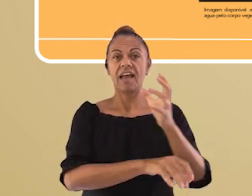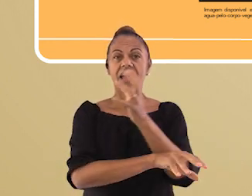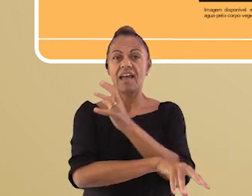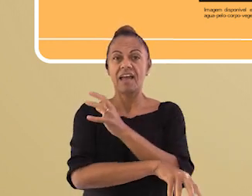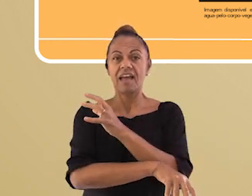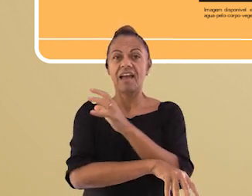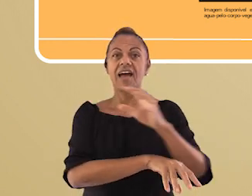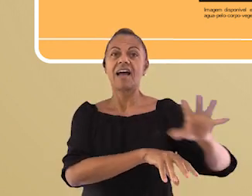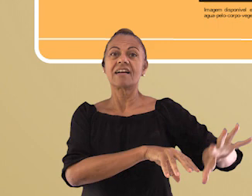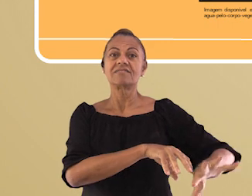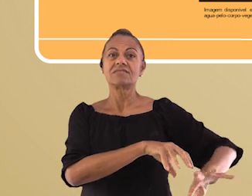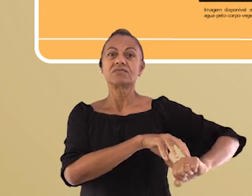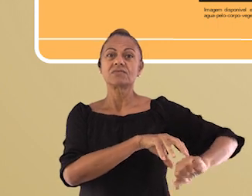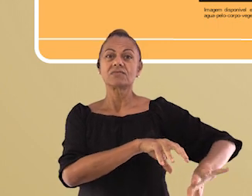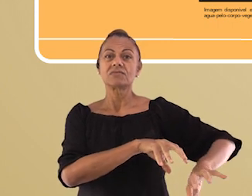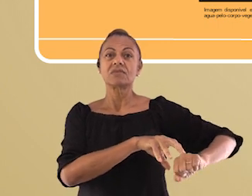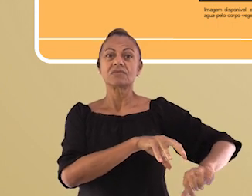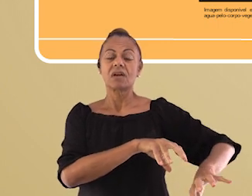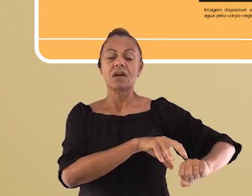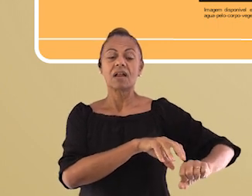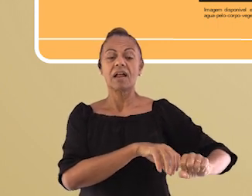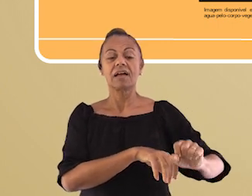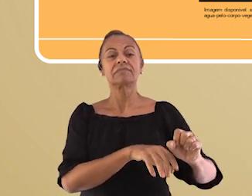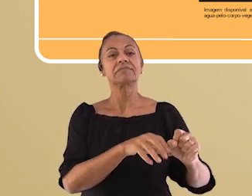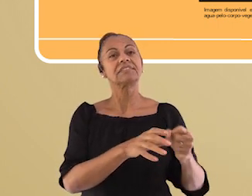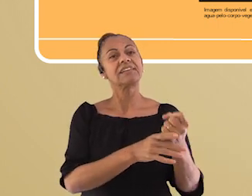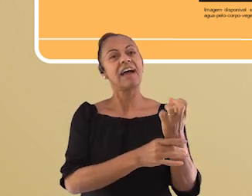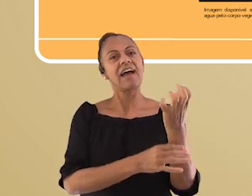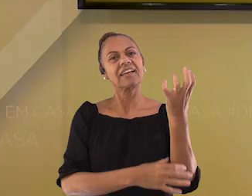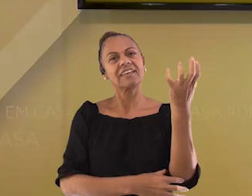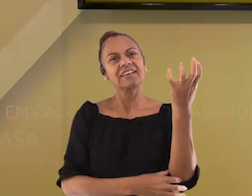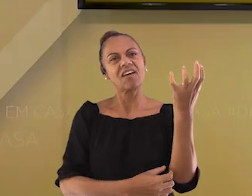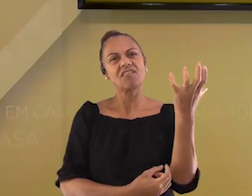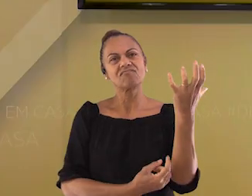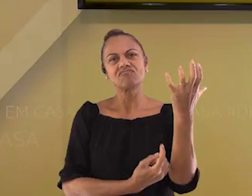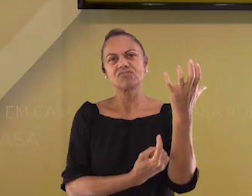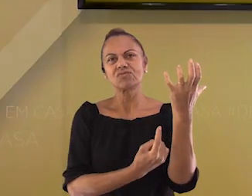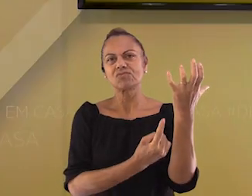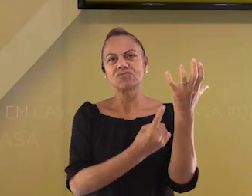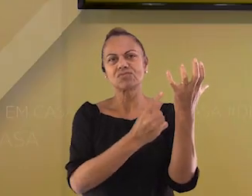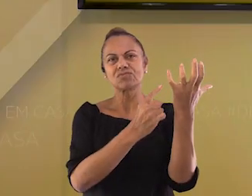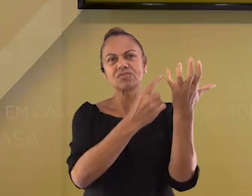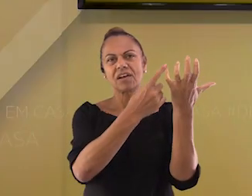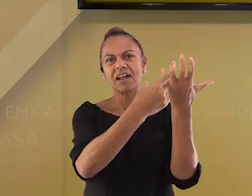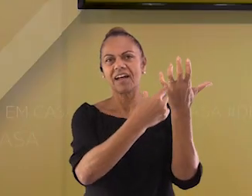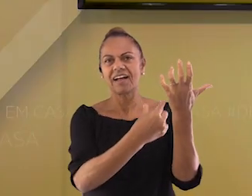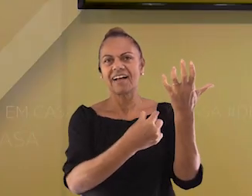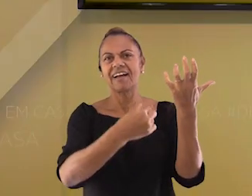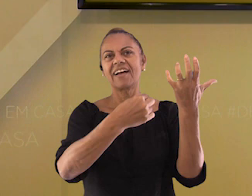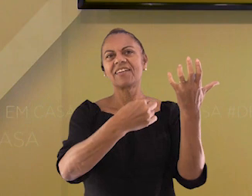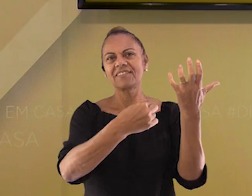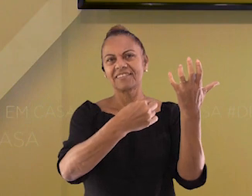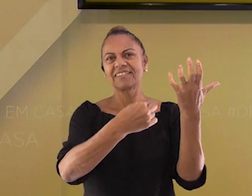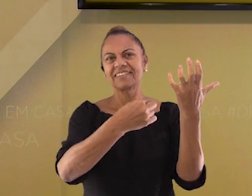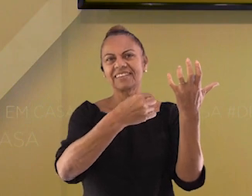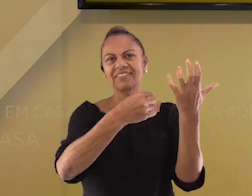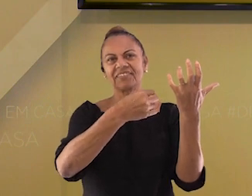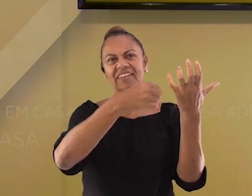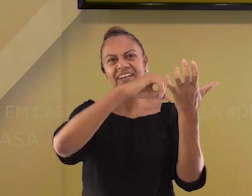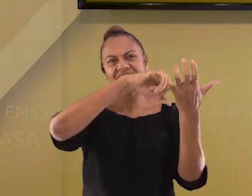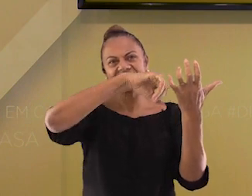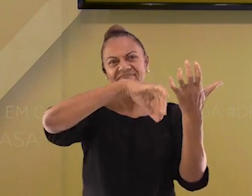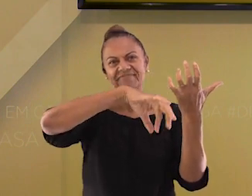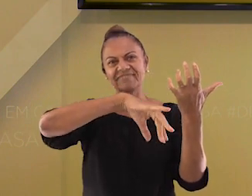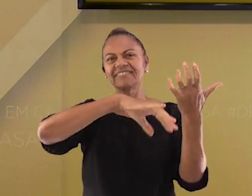água lá presente no solo. Ela retirou essa água presente no solo, vai passar pelo seu caule